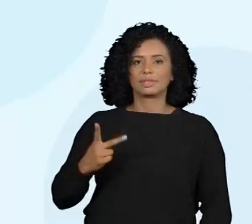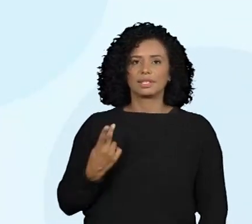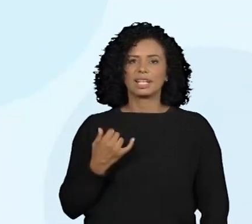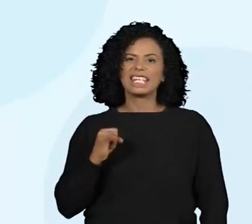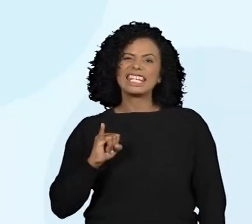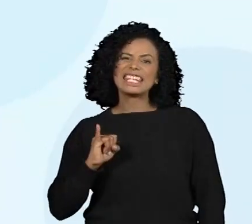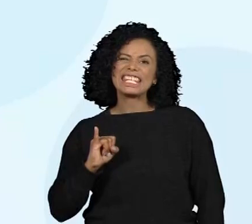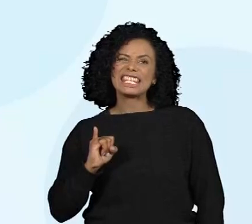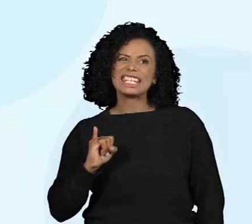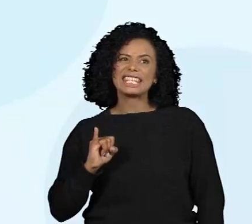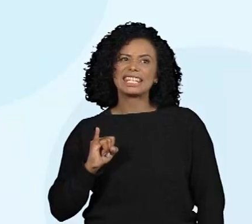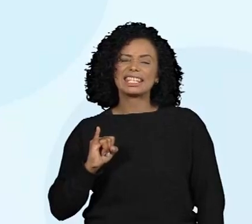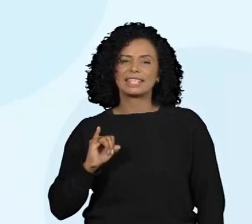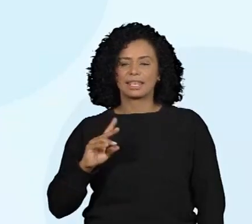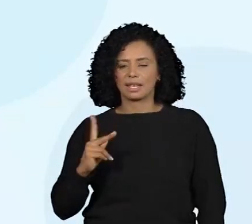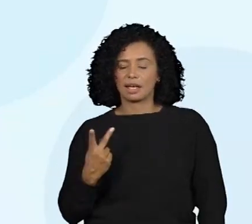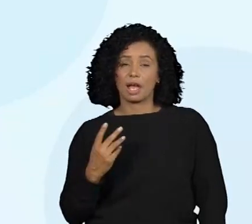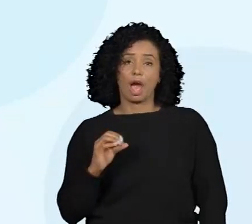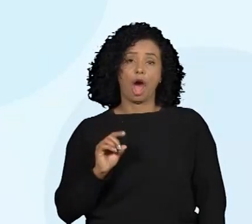o